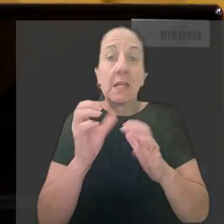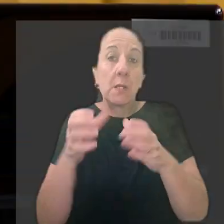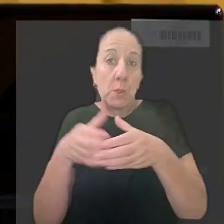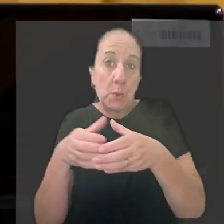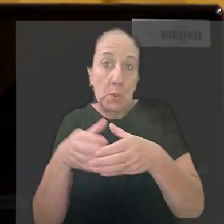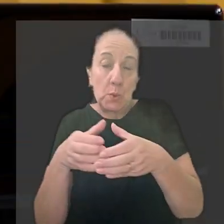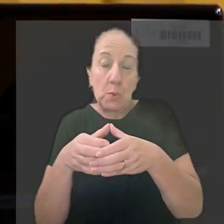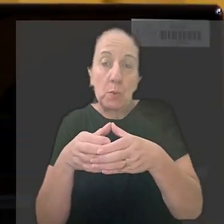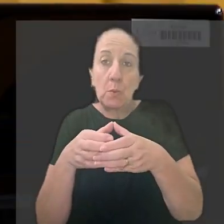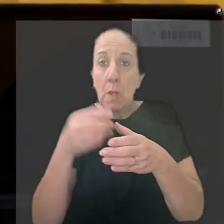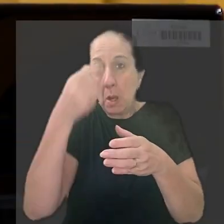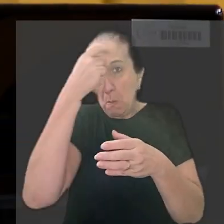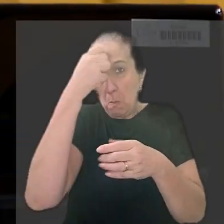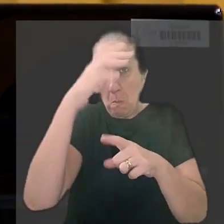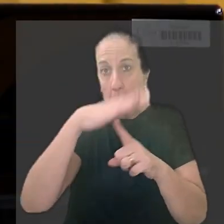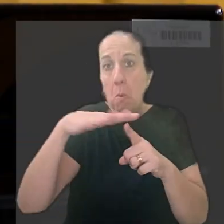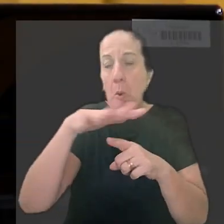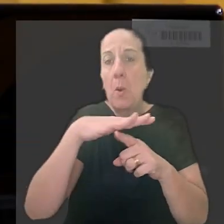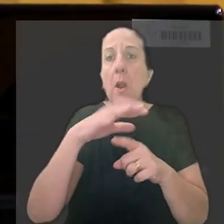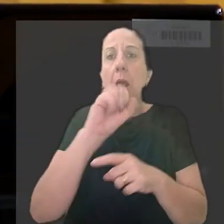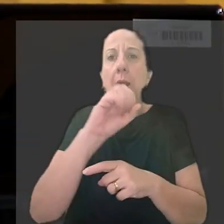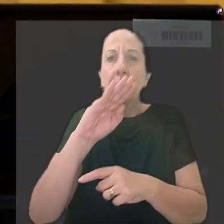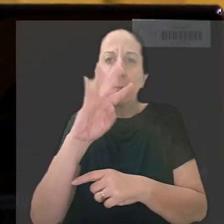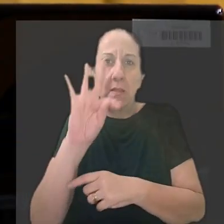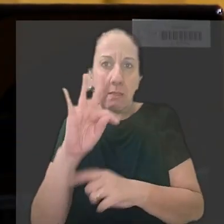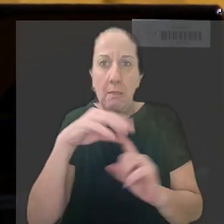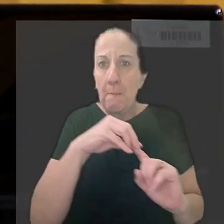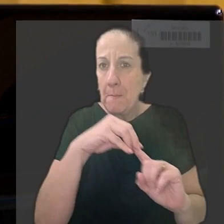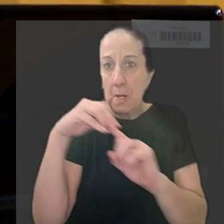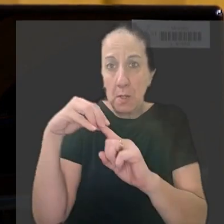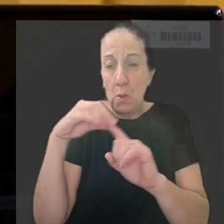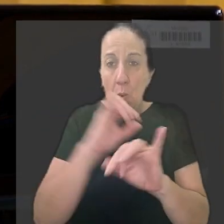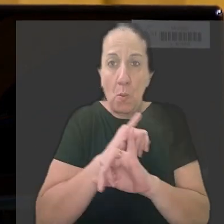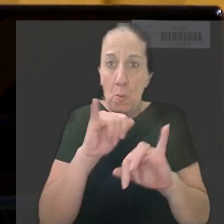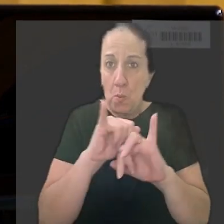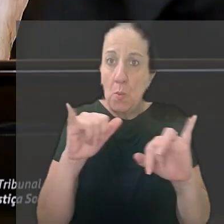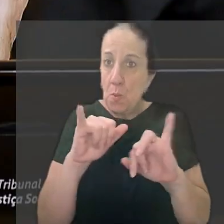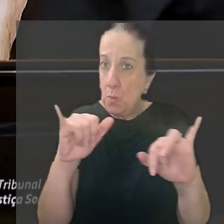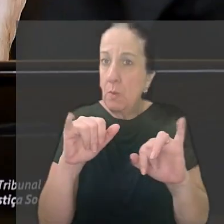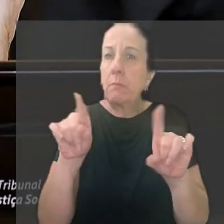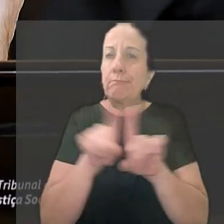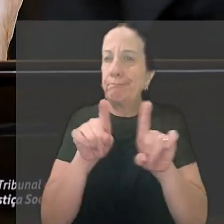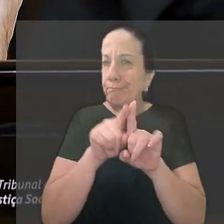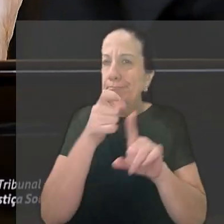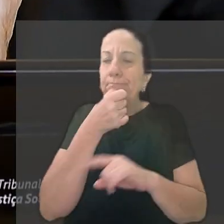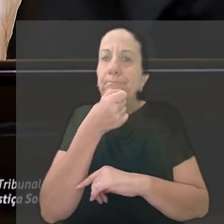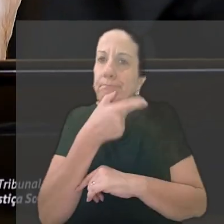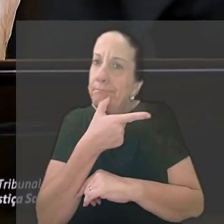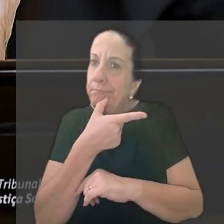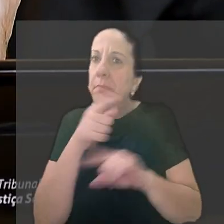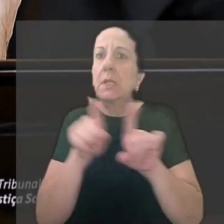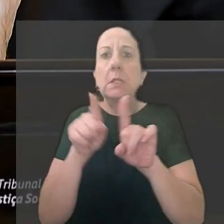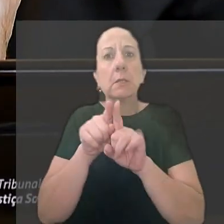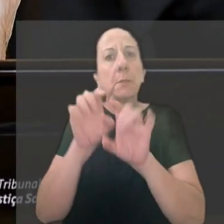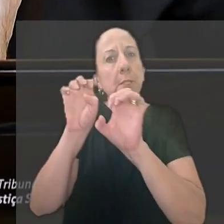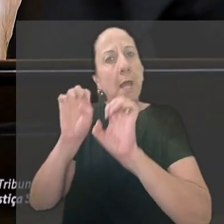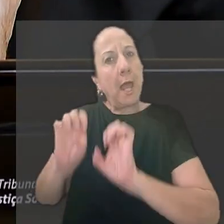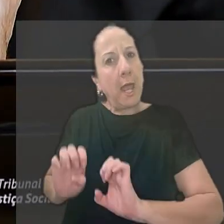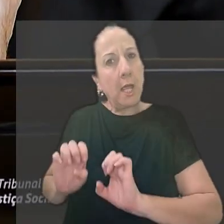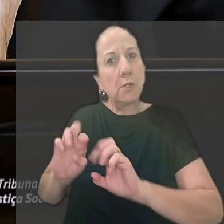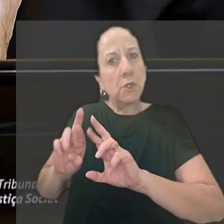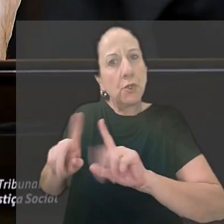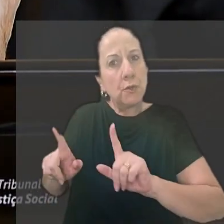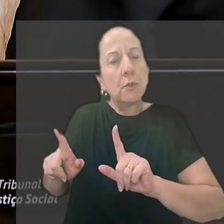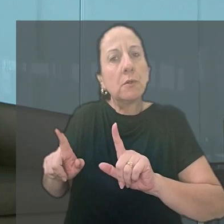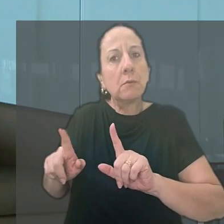pedir reparação moral, a trabalhadora afirmou que a emissora priorizou a publicidade e a ironia em detrimento da dignidade